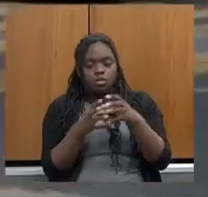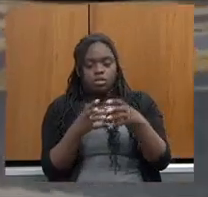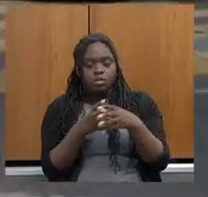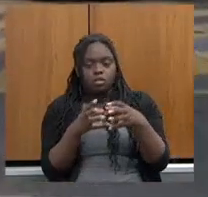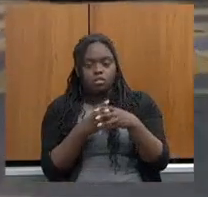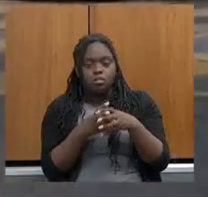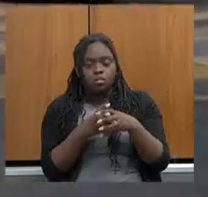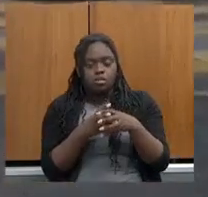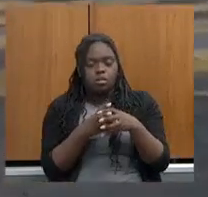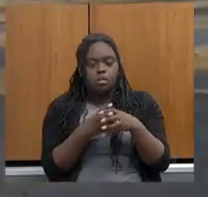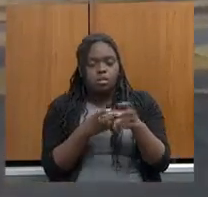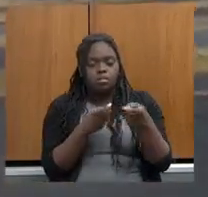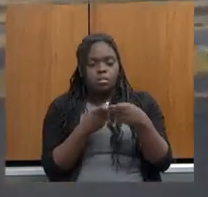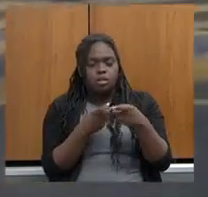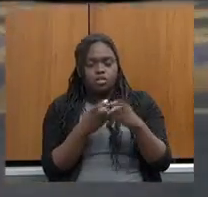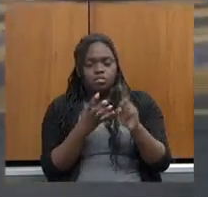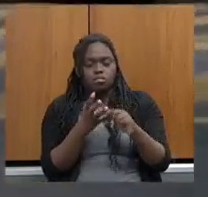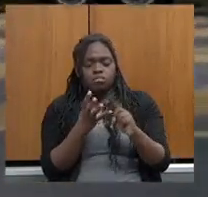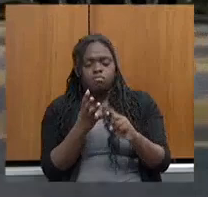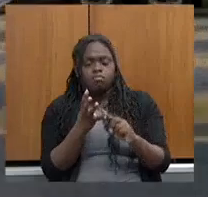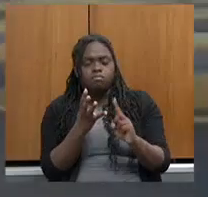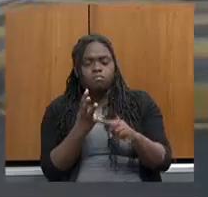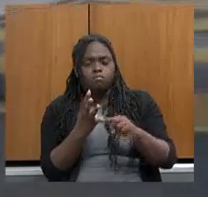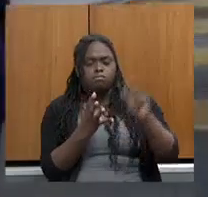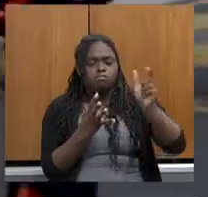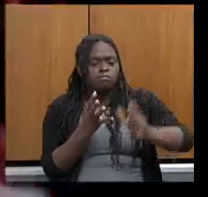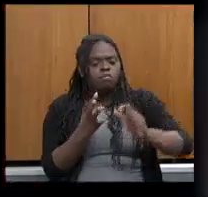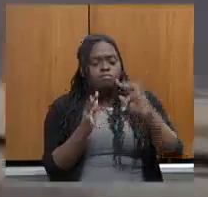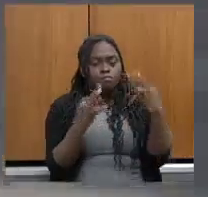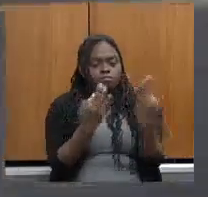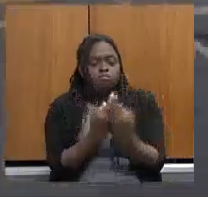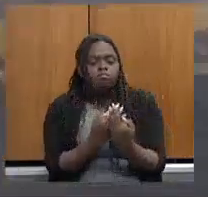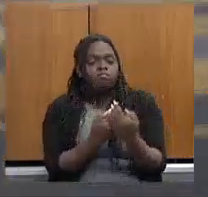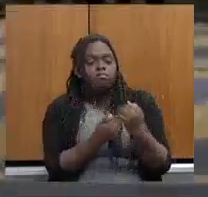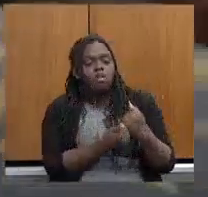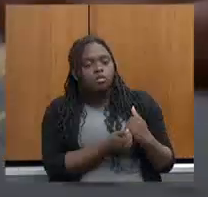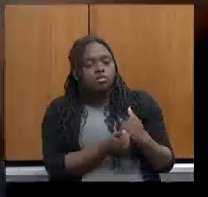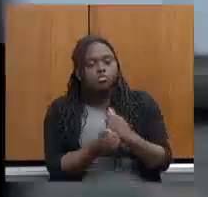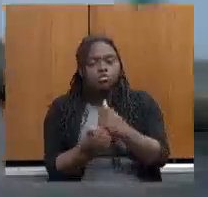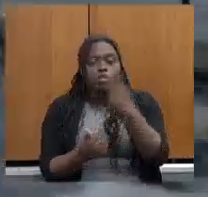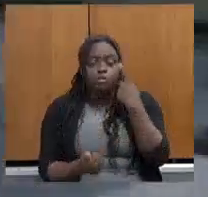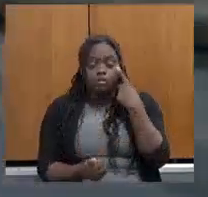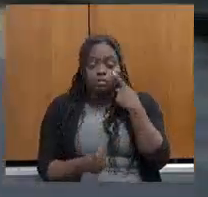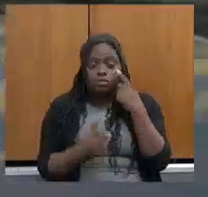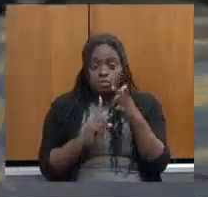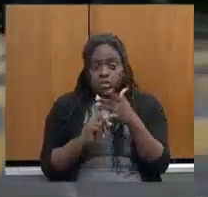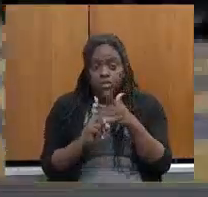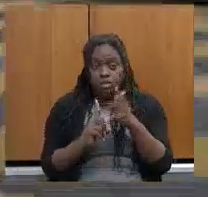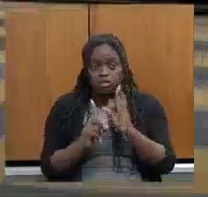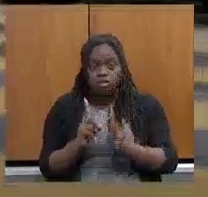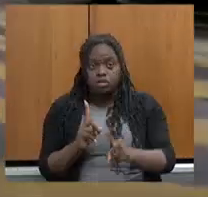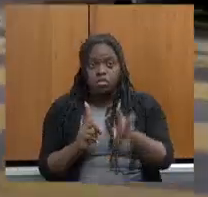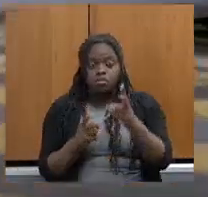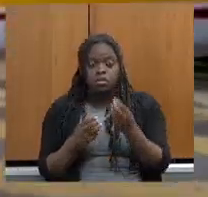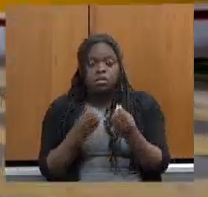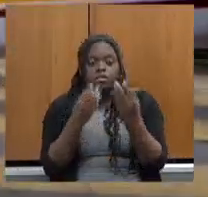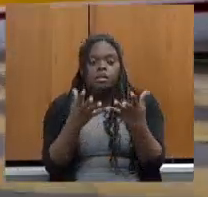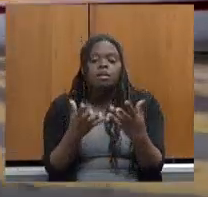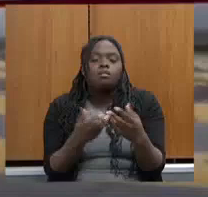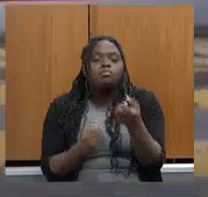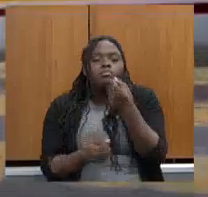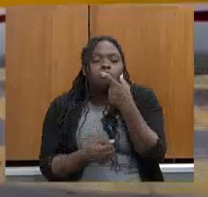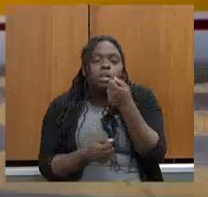a equipe médica vai monitorando o paciente durante todo o tempo ali é ministrado os medicamentos necessários